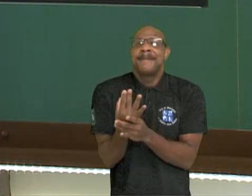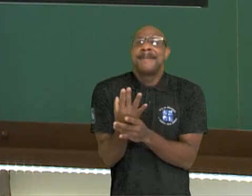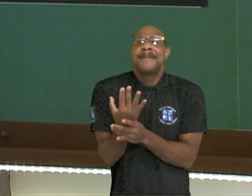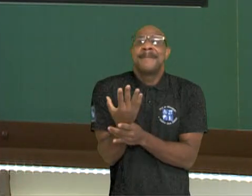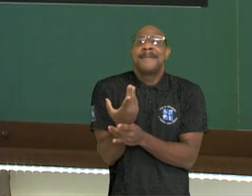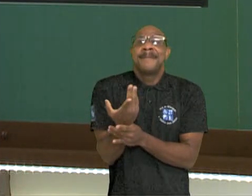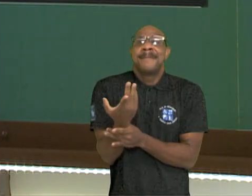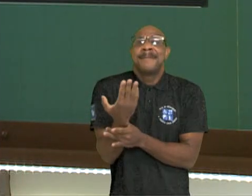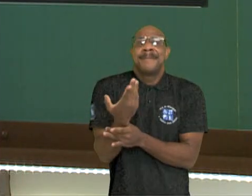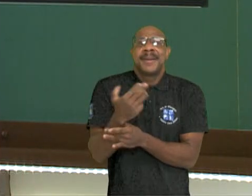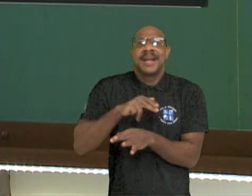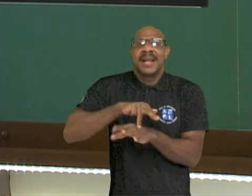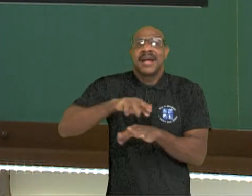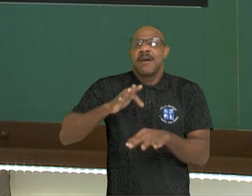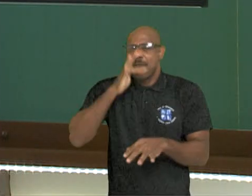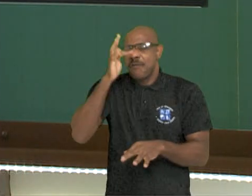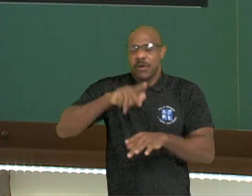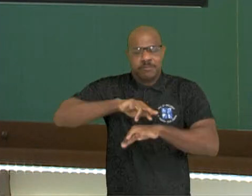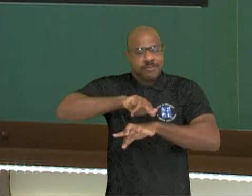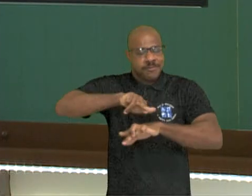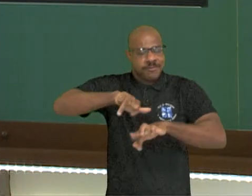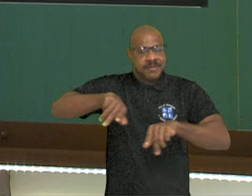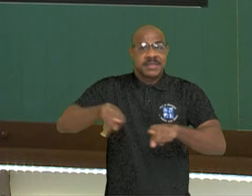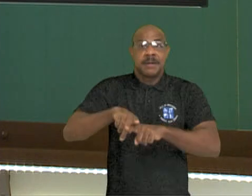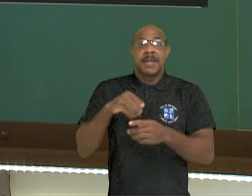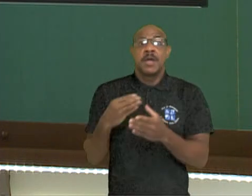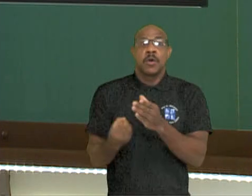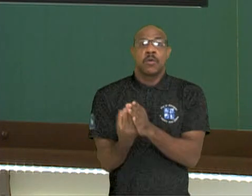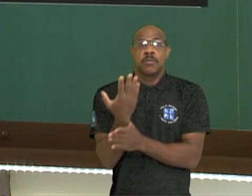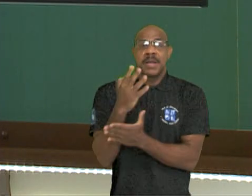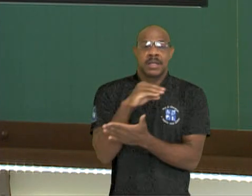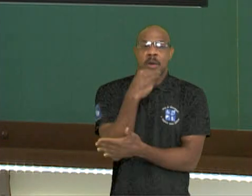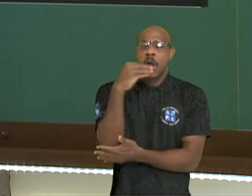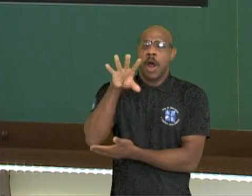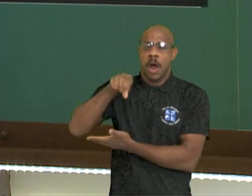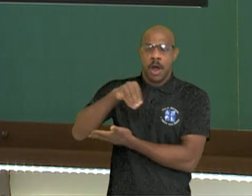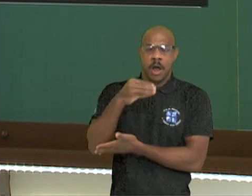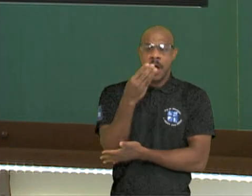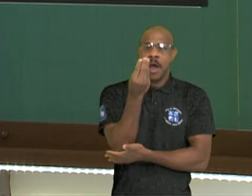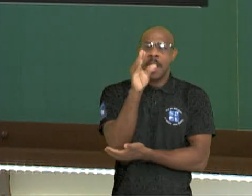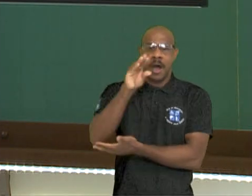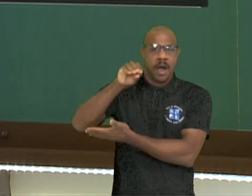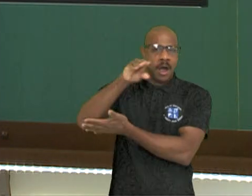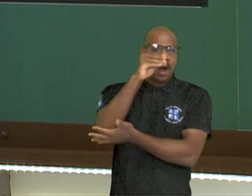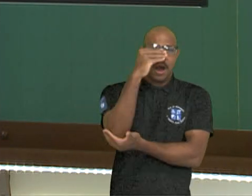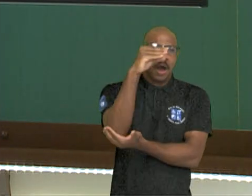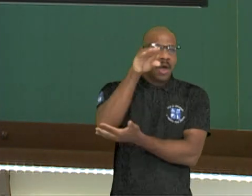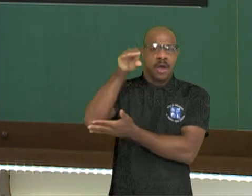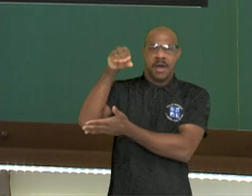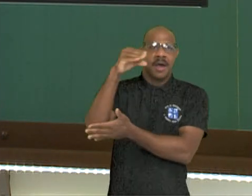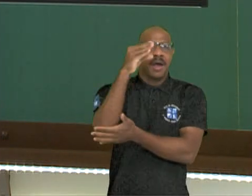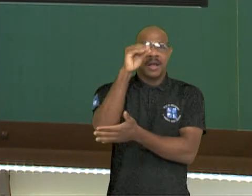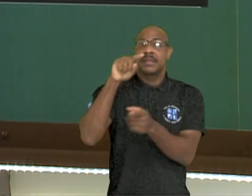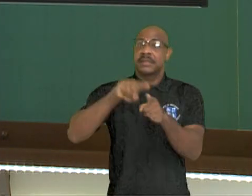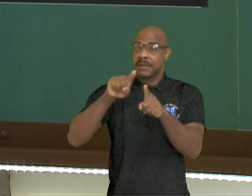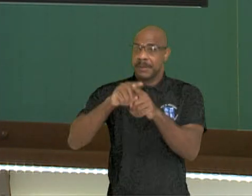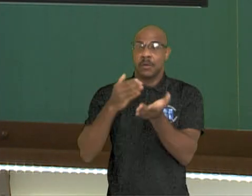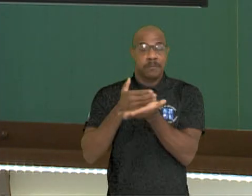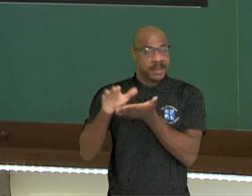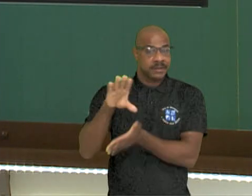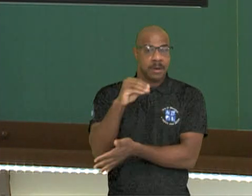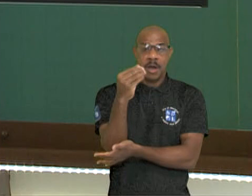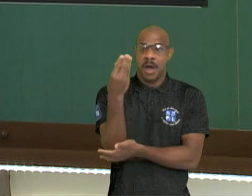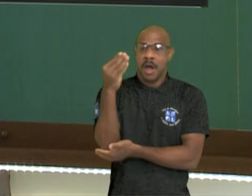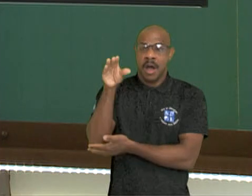também dos grandes répteis, né, os dinossauros, que surgem na era mesozoica e que marcam ali a extinção